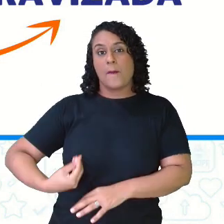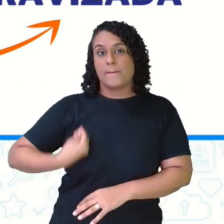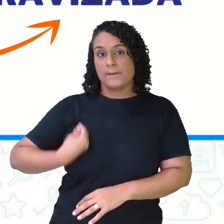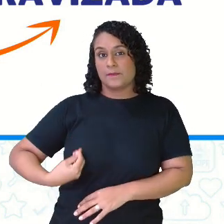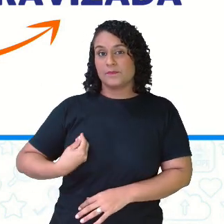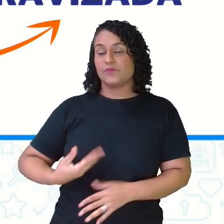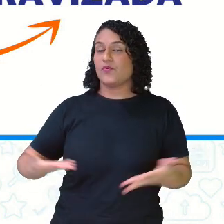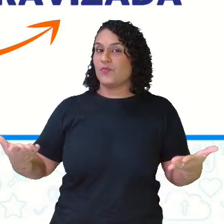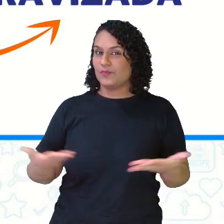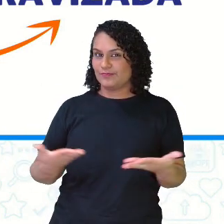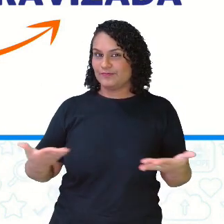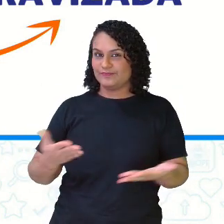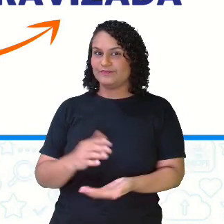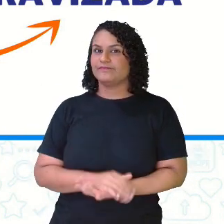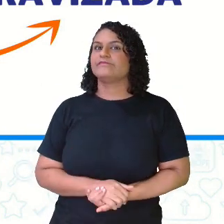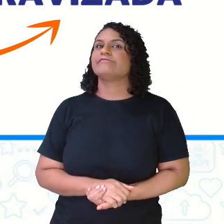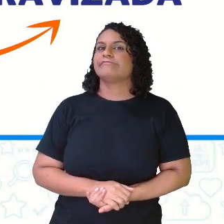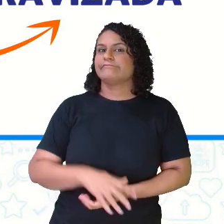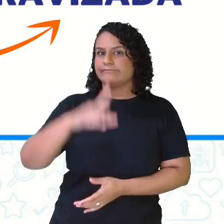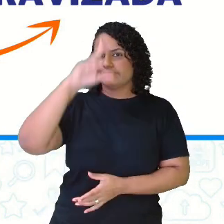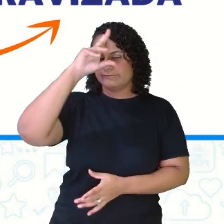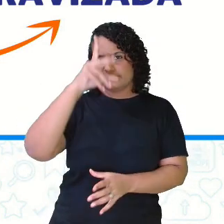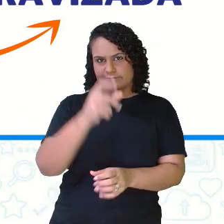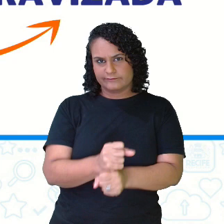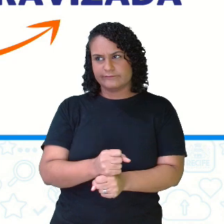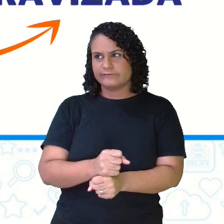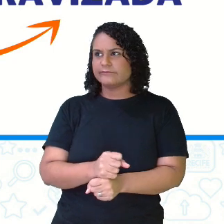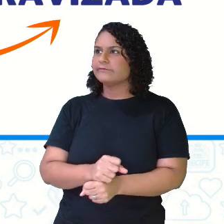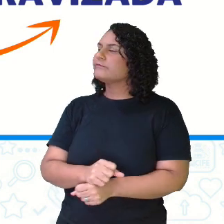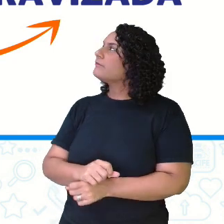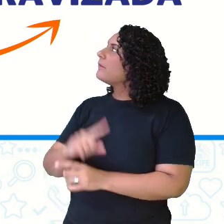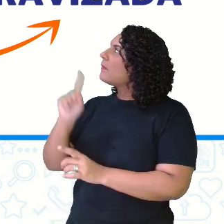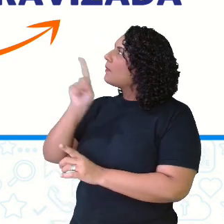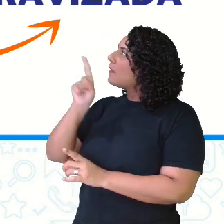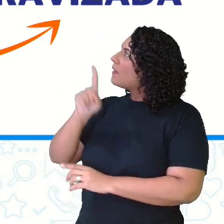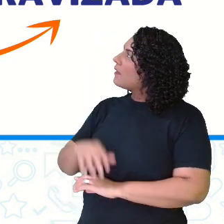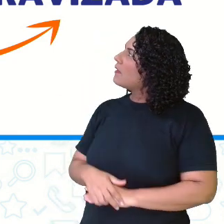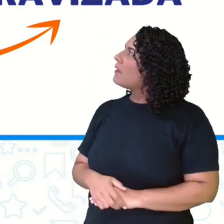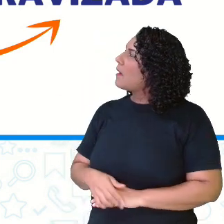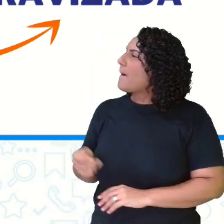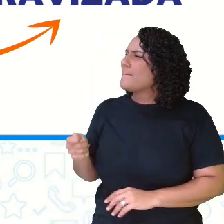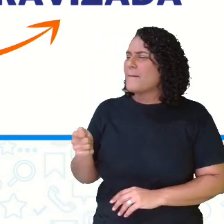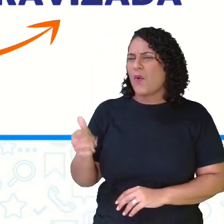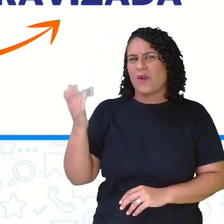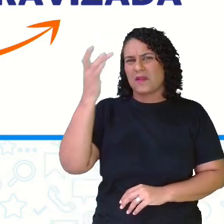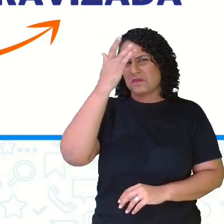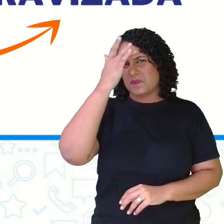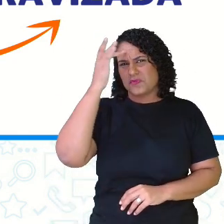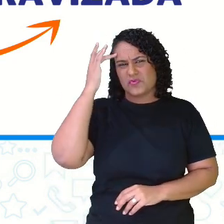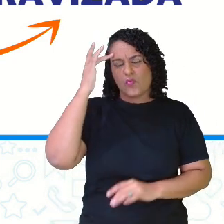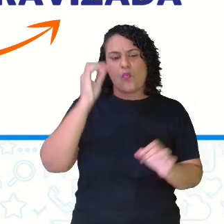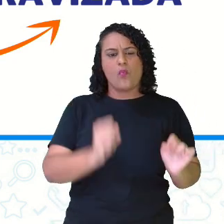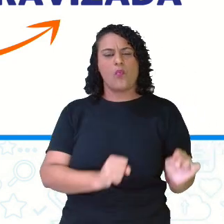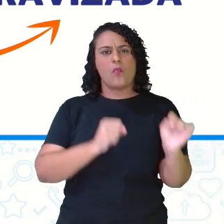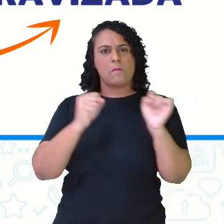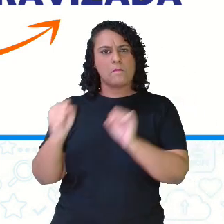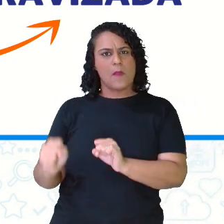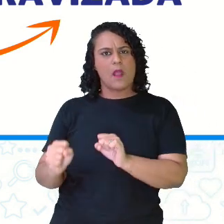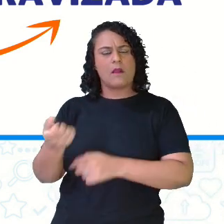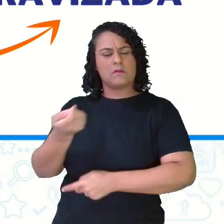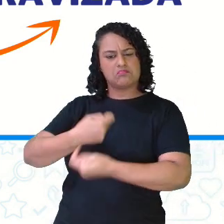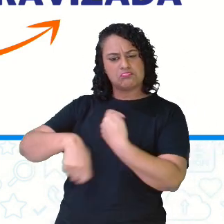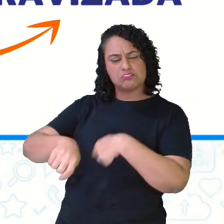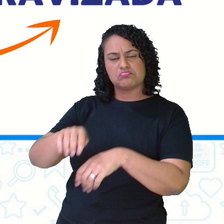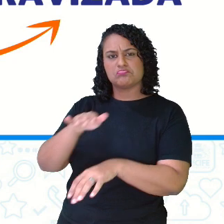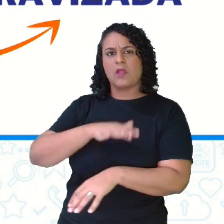já falei aqui. Senhor de engenho, no topo da pirâmide, poucas pessoas, né, que detêm o poder, a economia, a